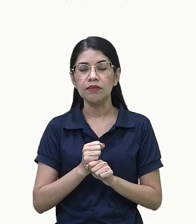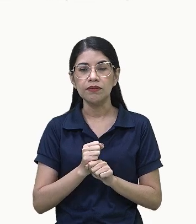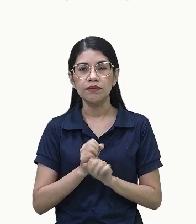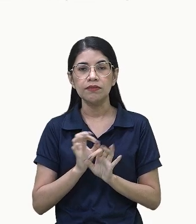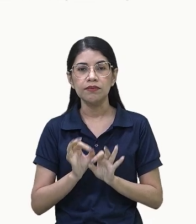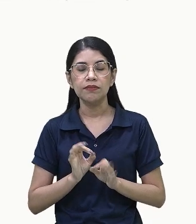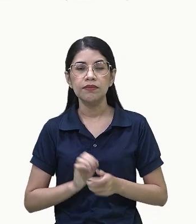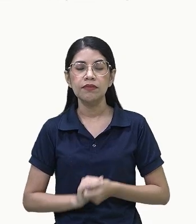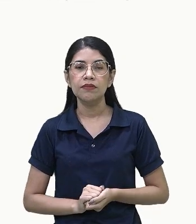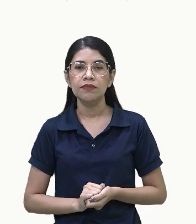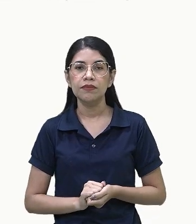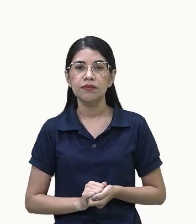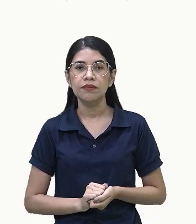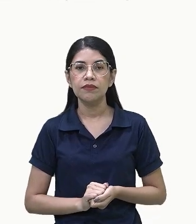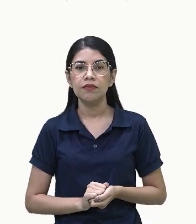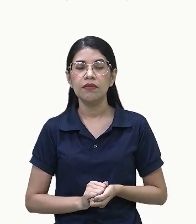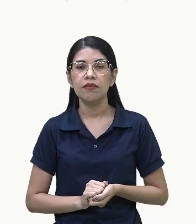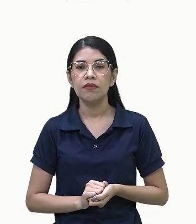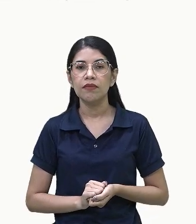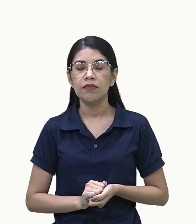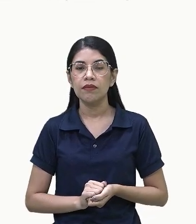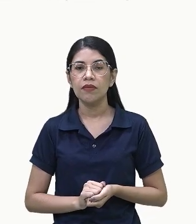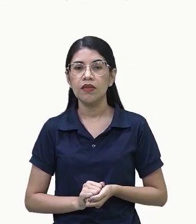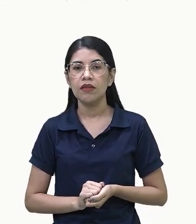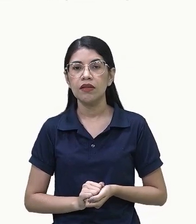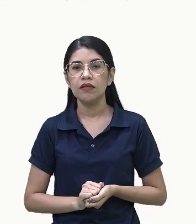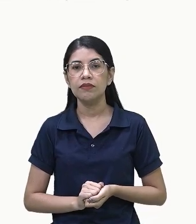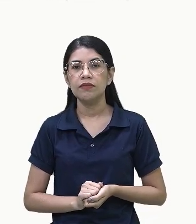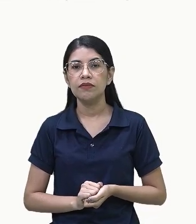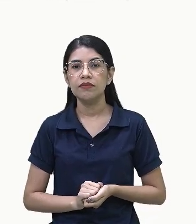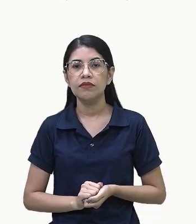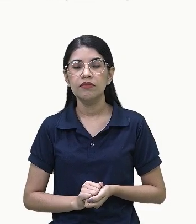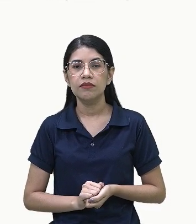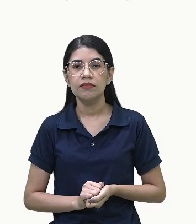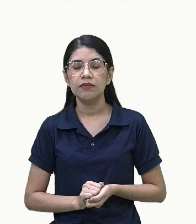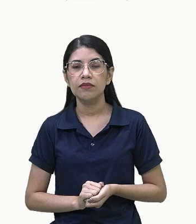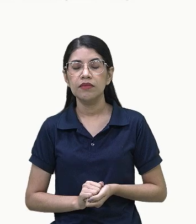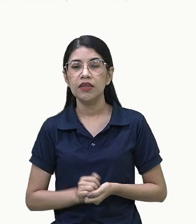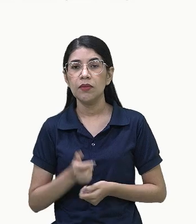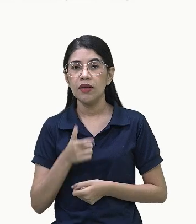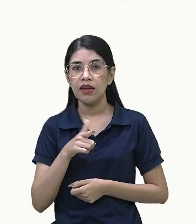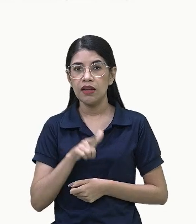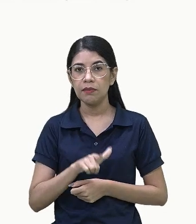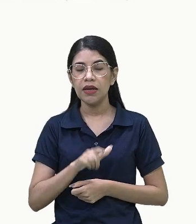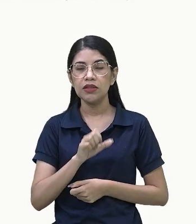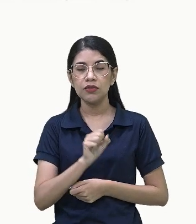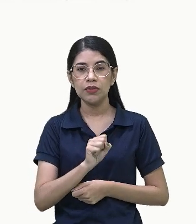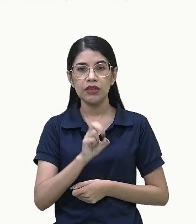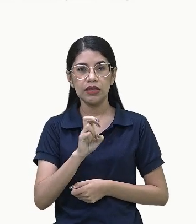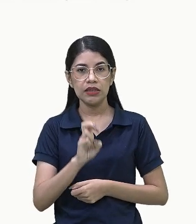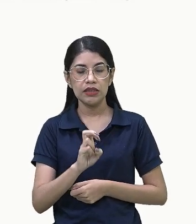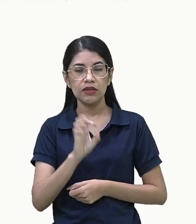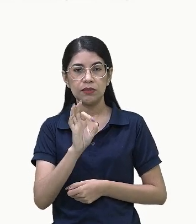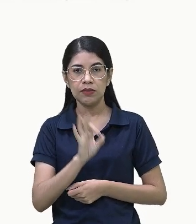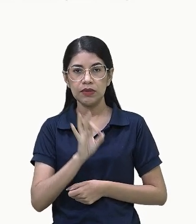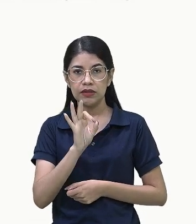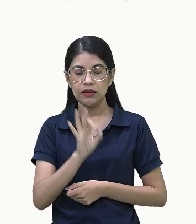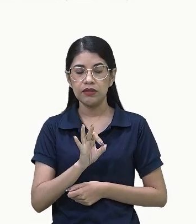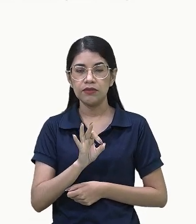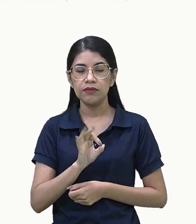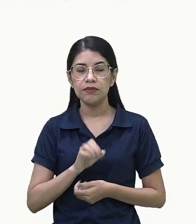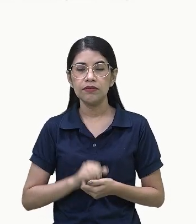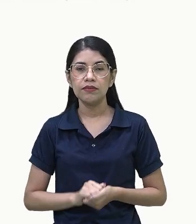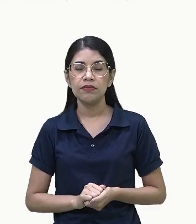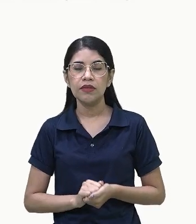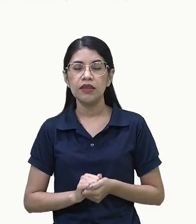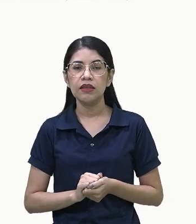que eu vou fazer aqui? Reparem. A gente vai, então, repetir esse 85% e,